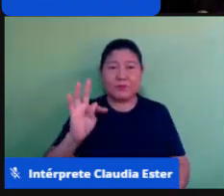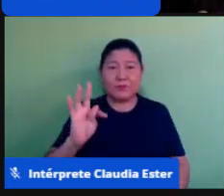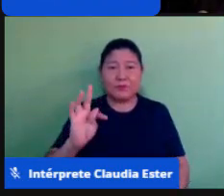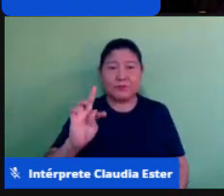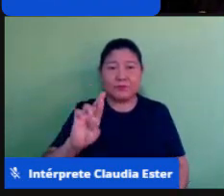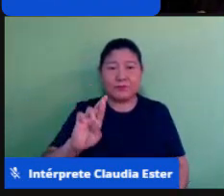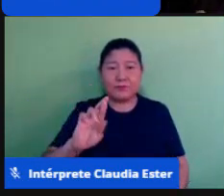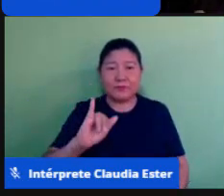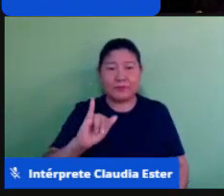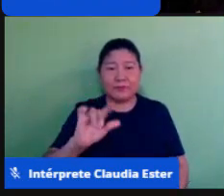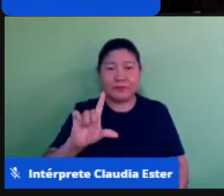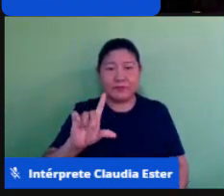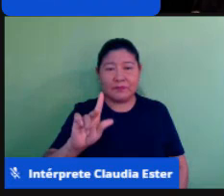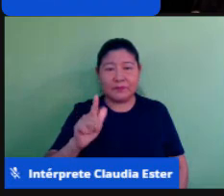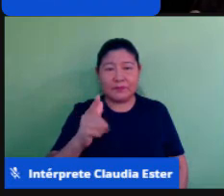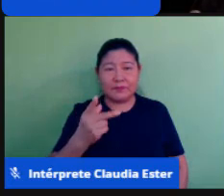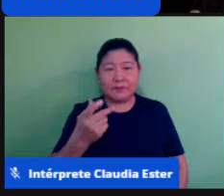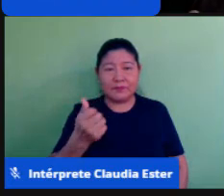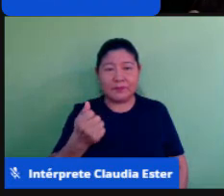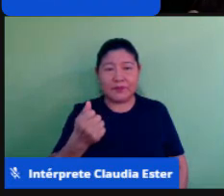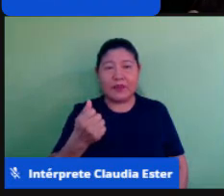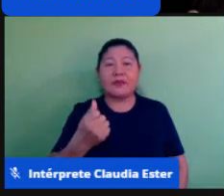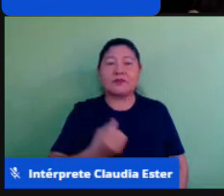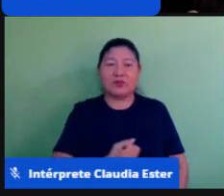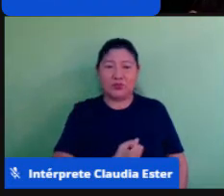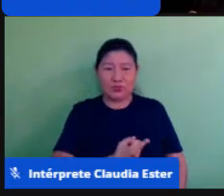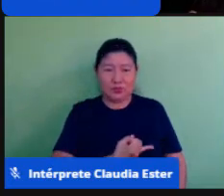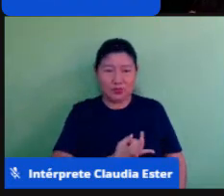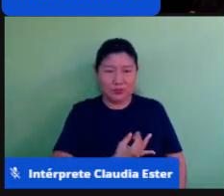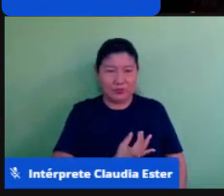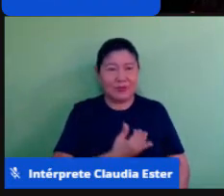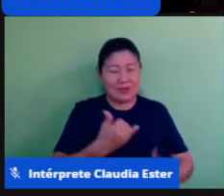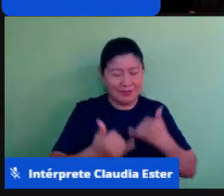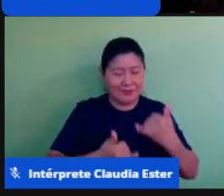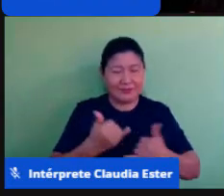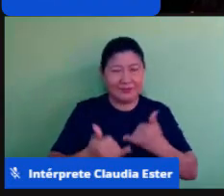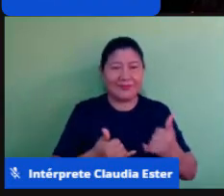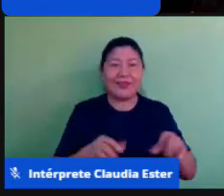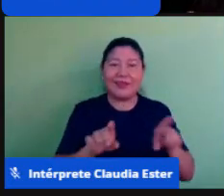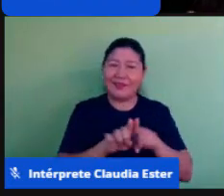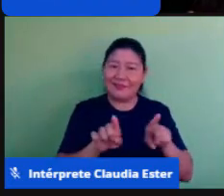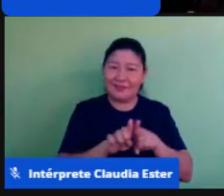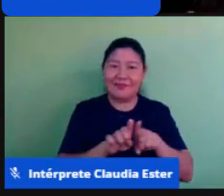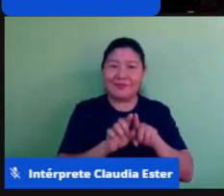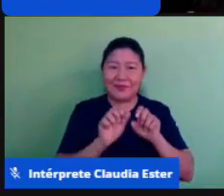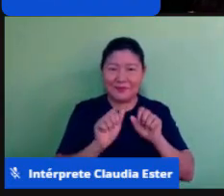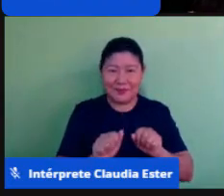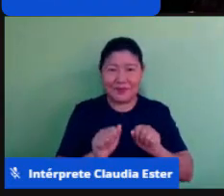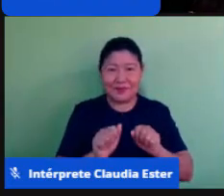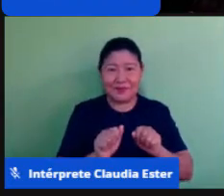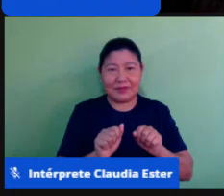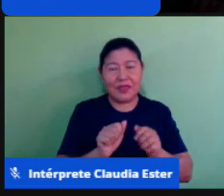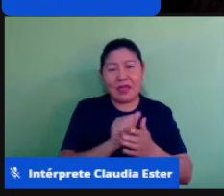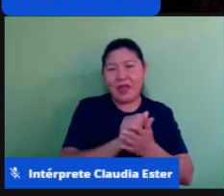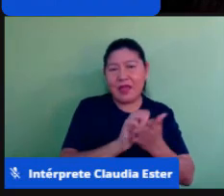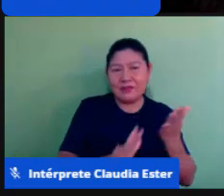tem acesso à internet sempre, ou você pode atender toda a sua turma, porque eu falo assim que não é atividade